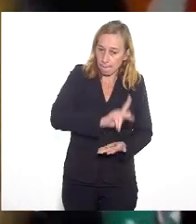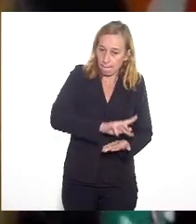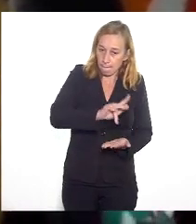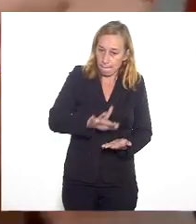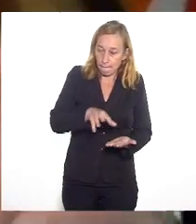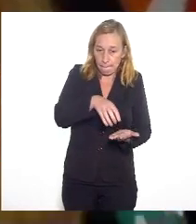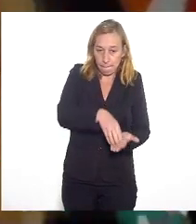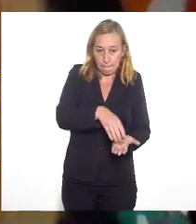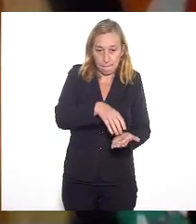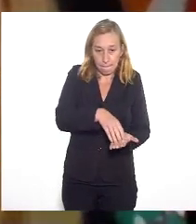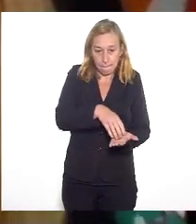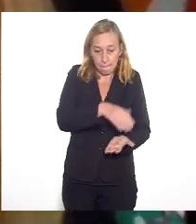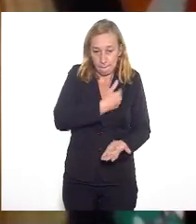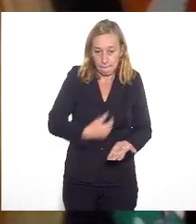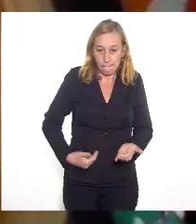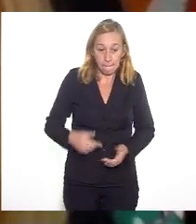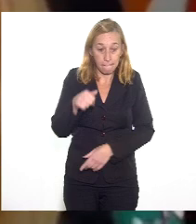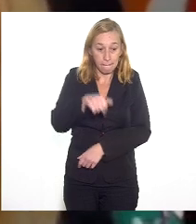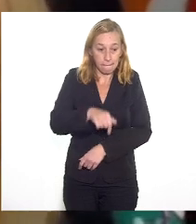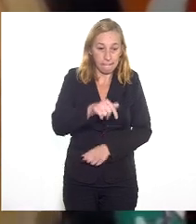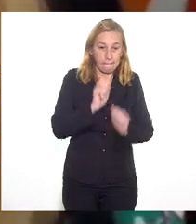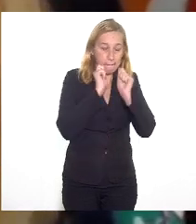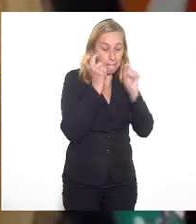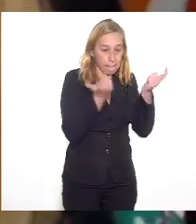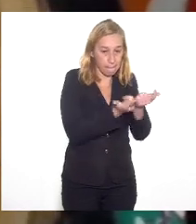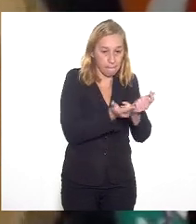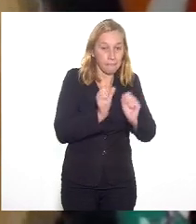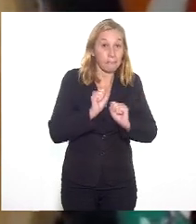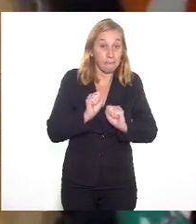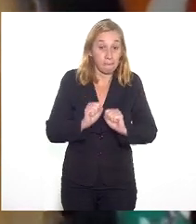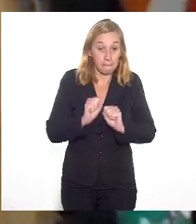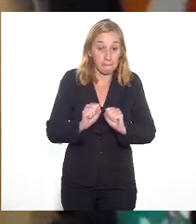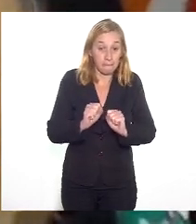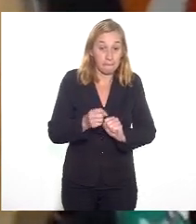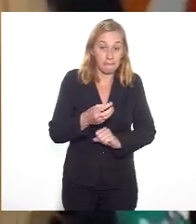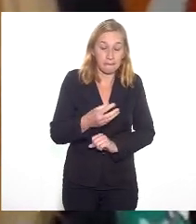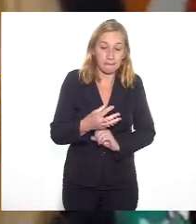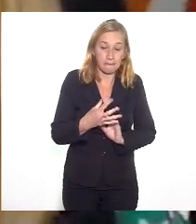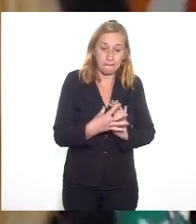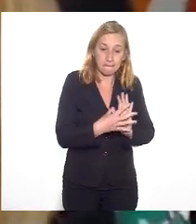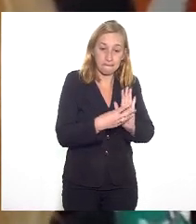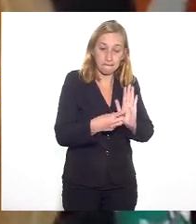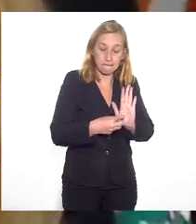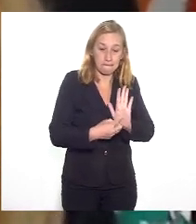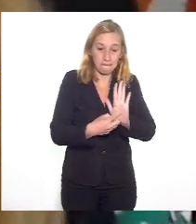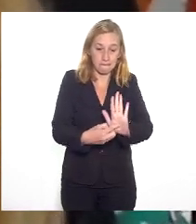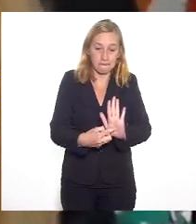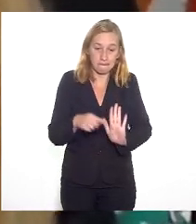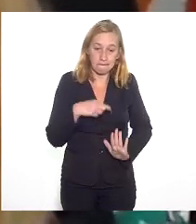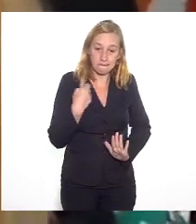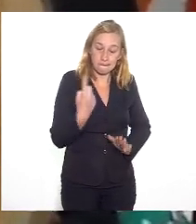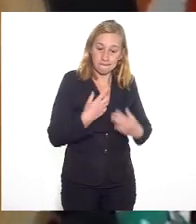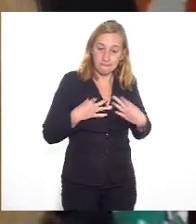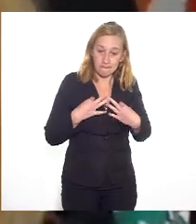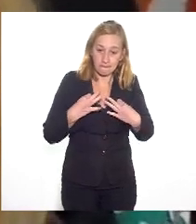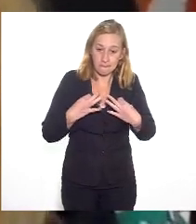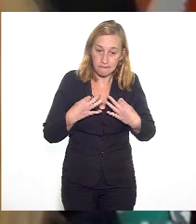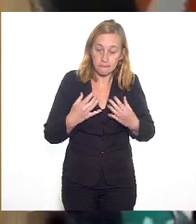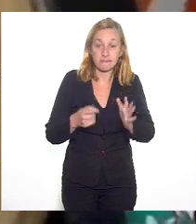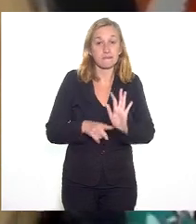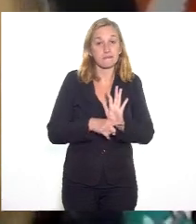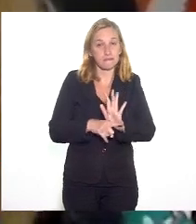órgãos, que aqui no nosso legislativo possamos dar o exemplo e mostrar que estamos dispostos a